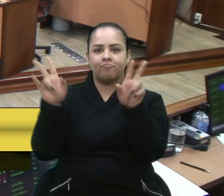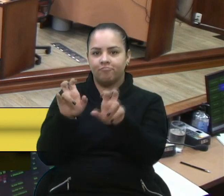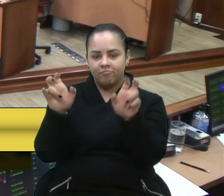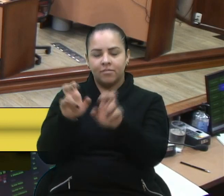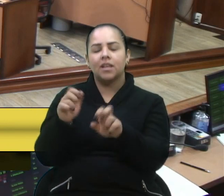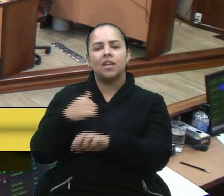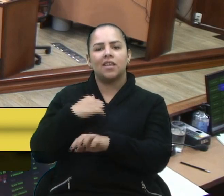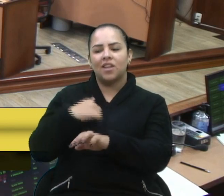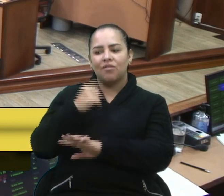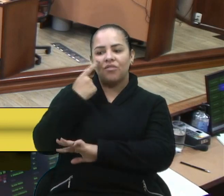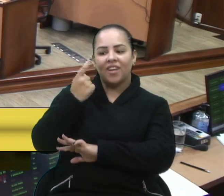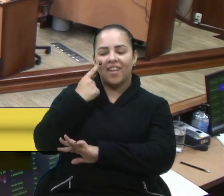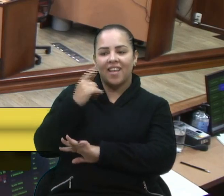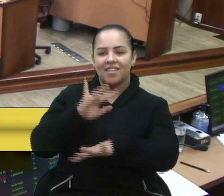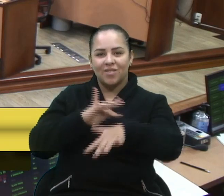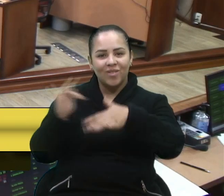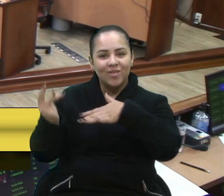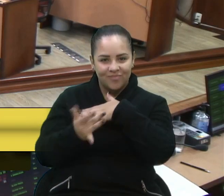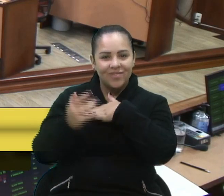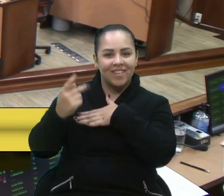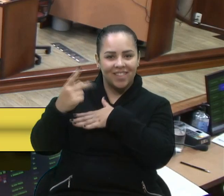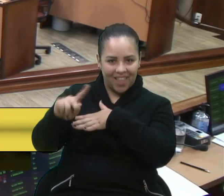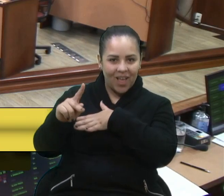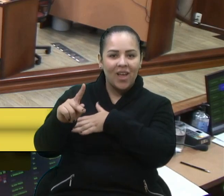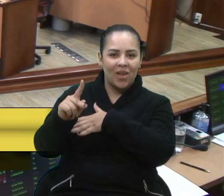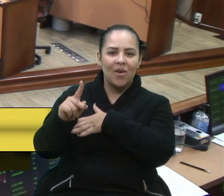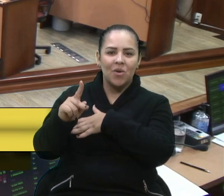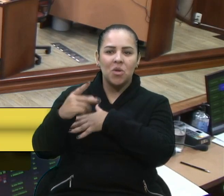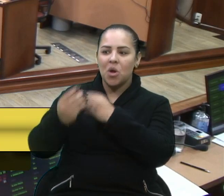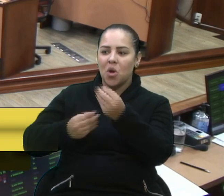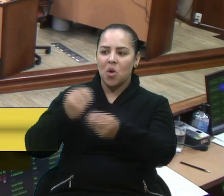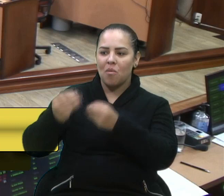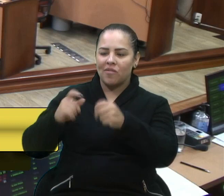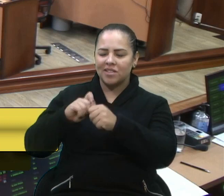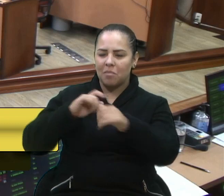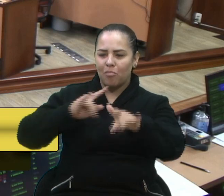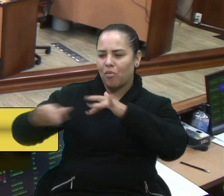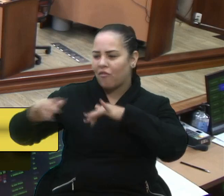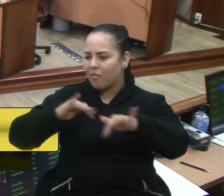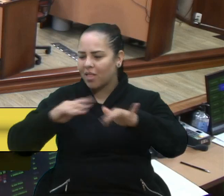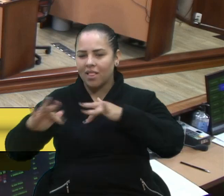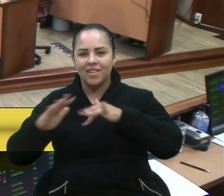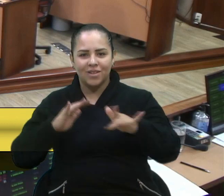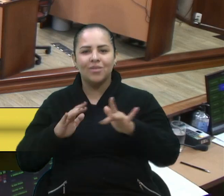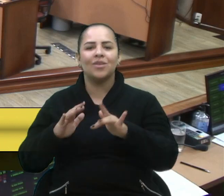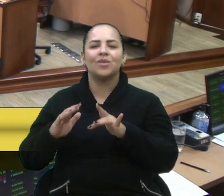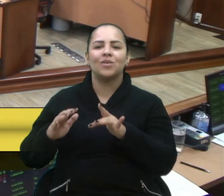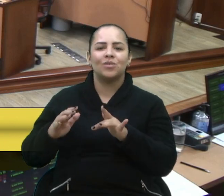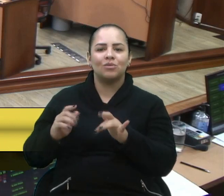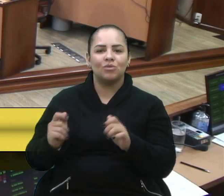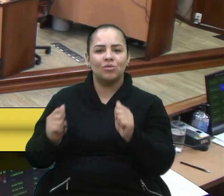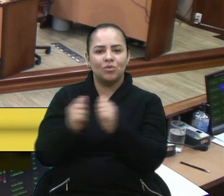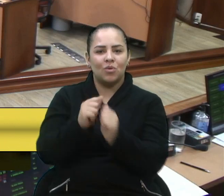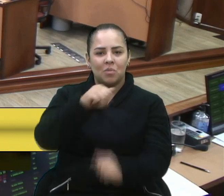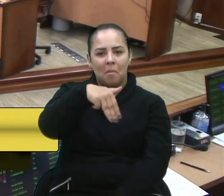redes sociais. A incursão que o senhor tem feito aí com o seu pequeno, com o Martim, em vários desses lugares que o